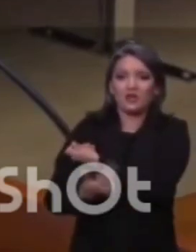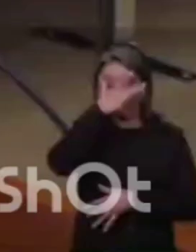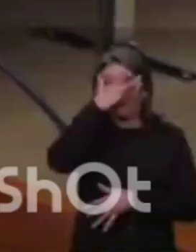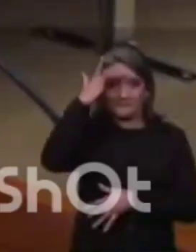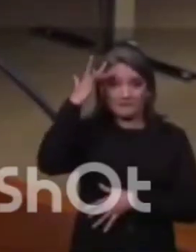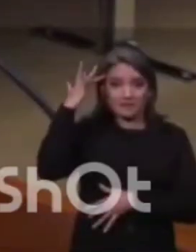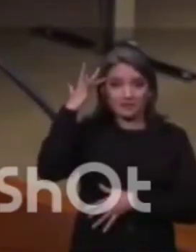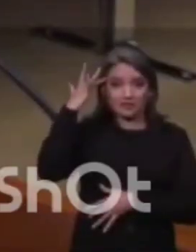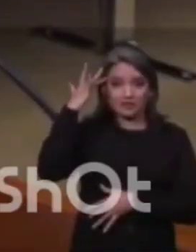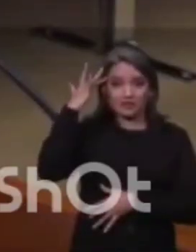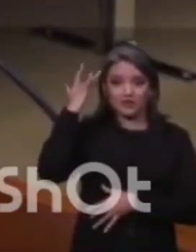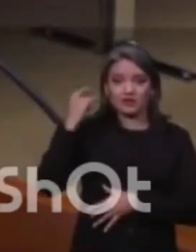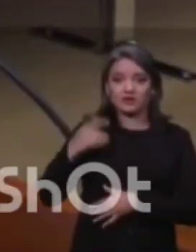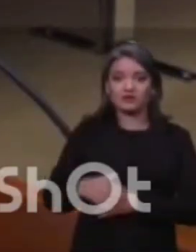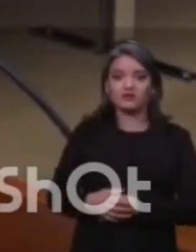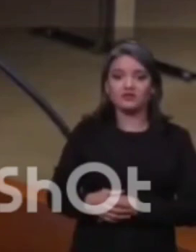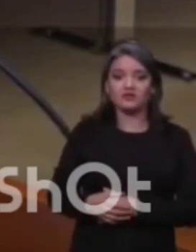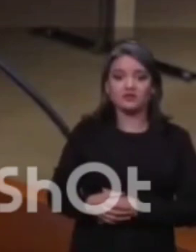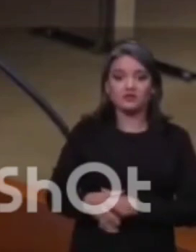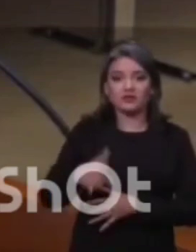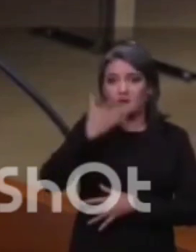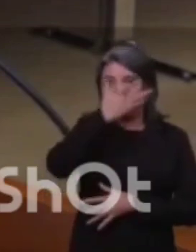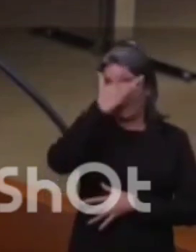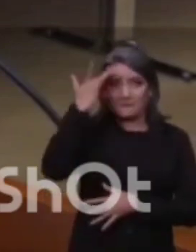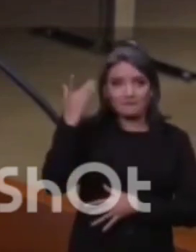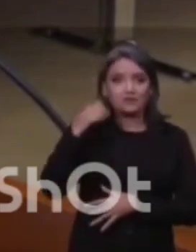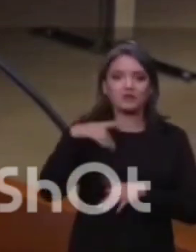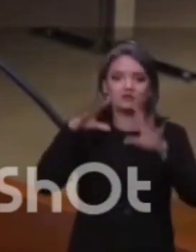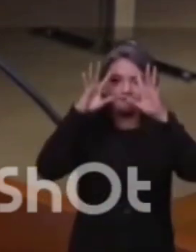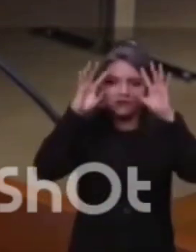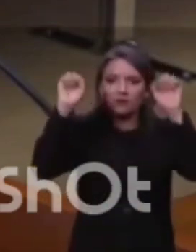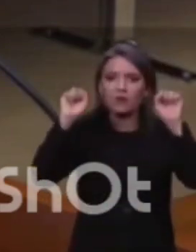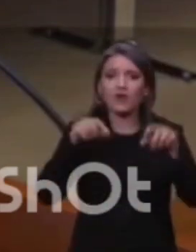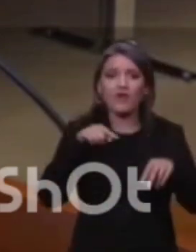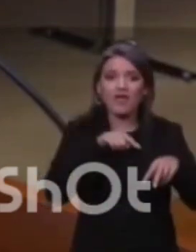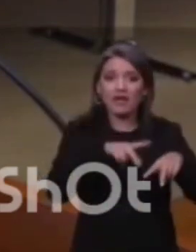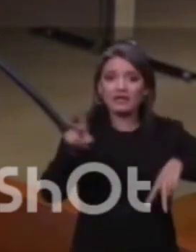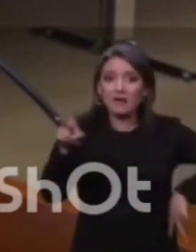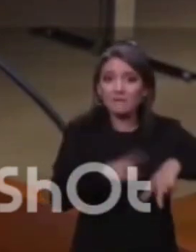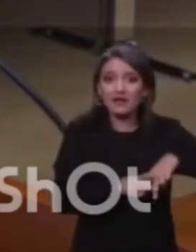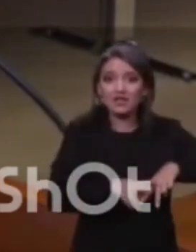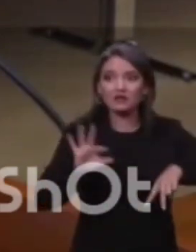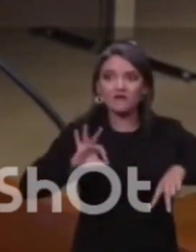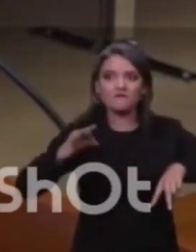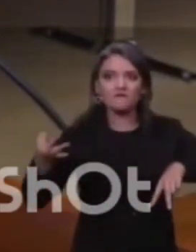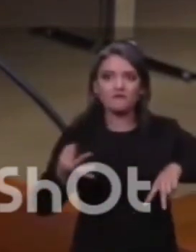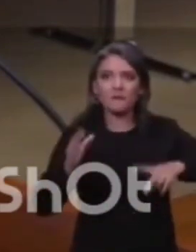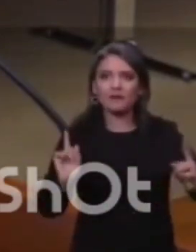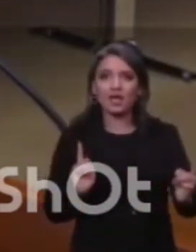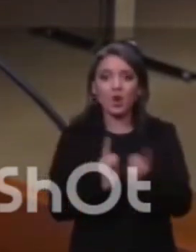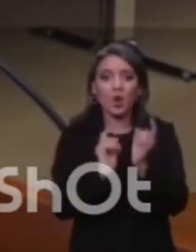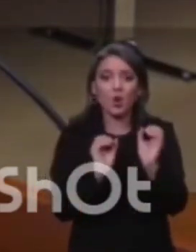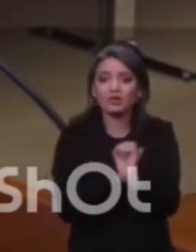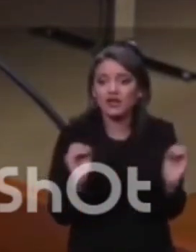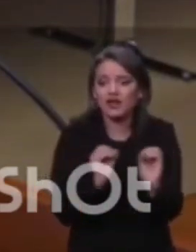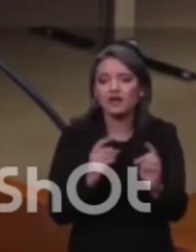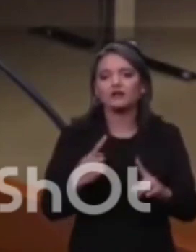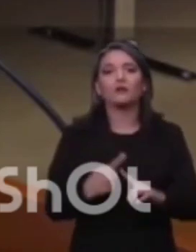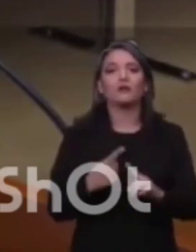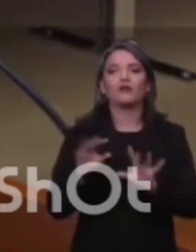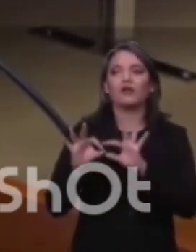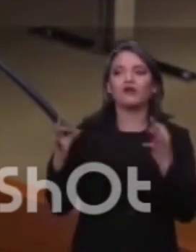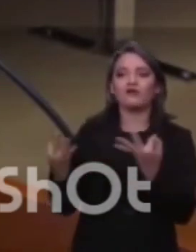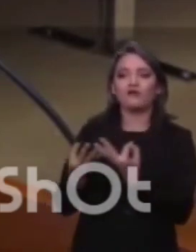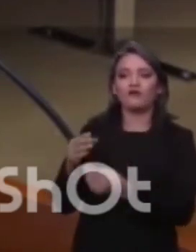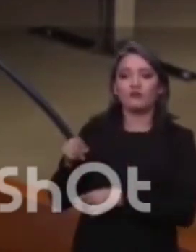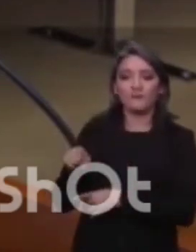da Silva sem nenhum contato com família porque porque a sua família